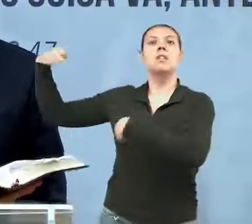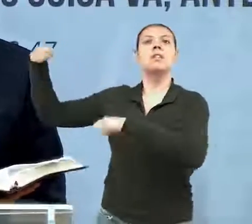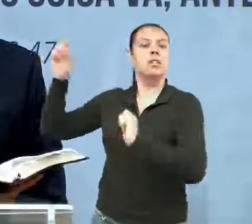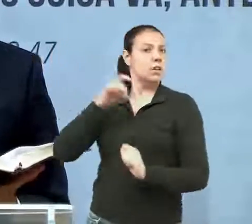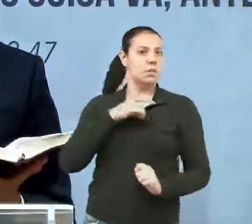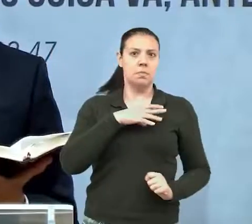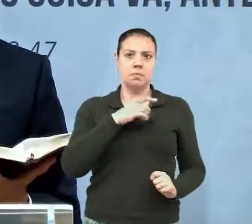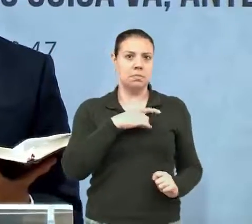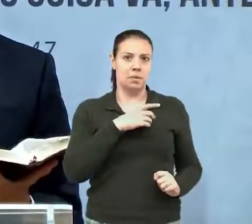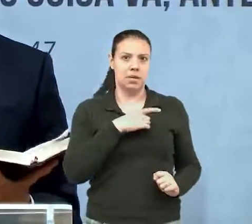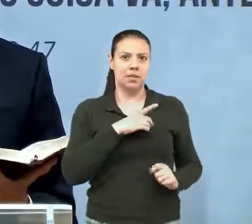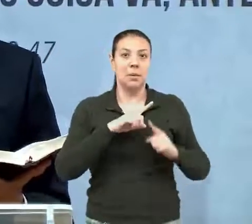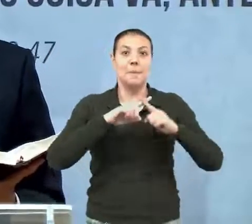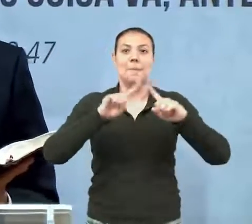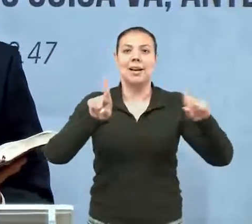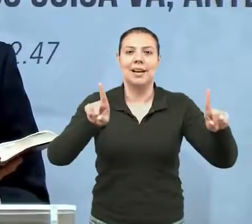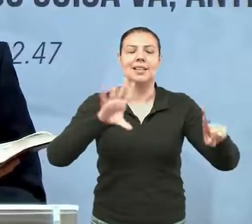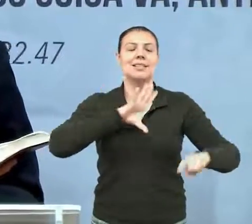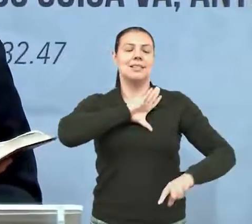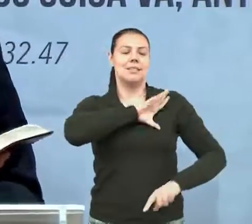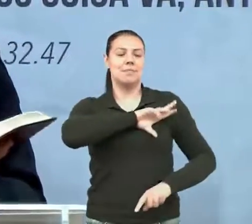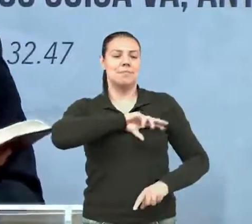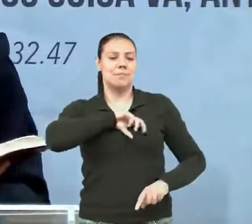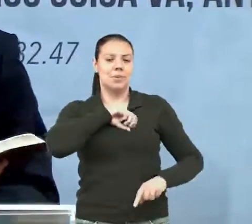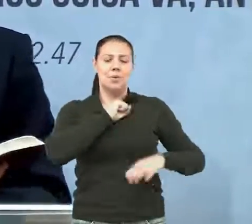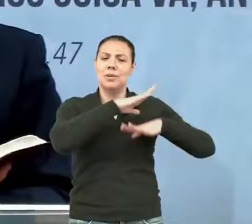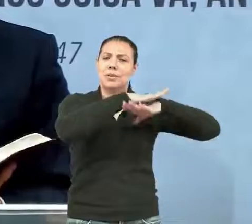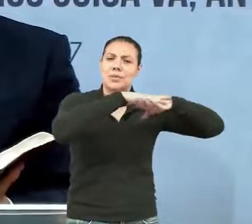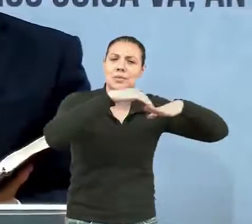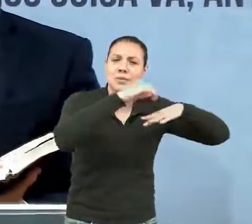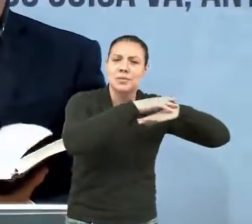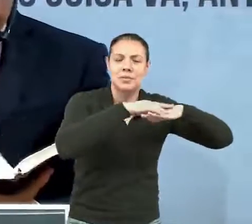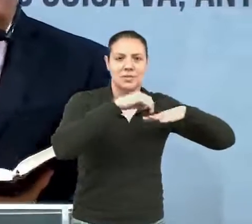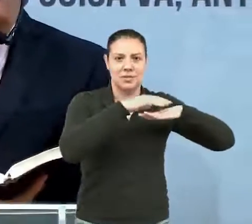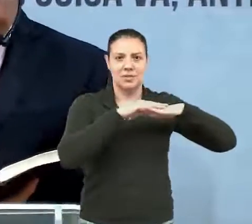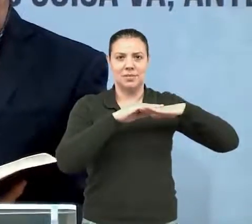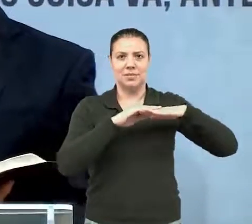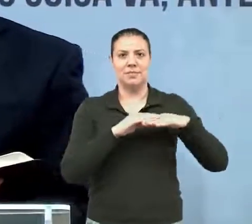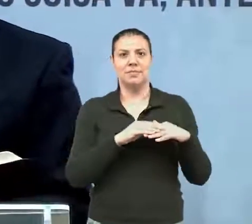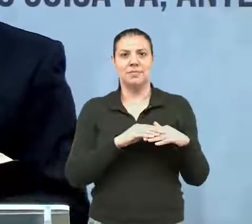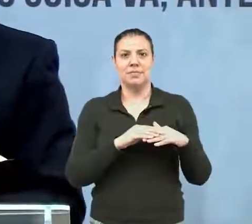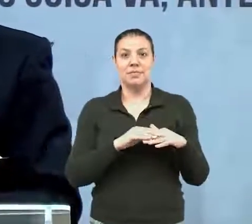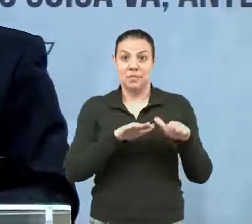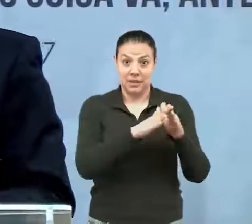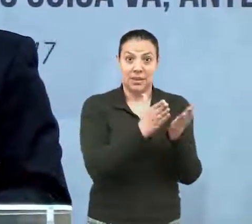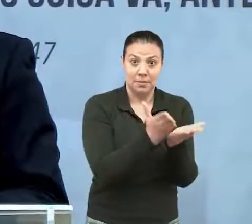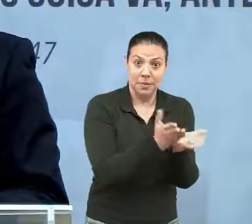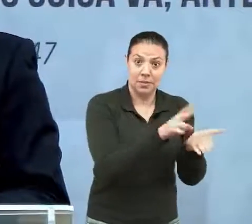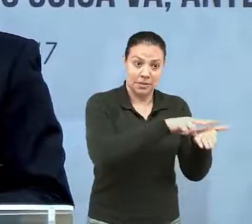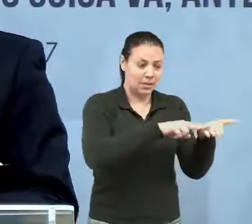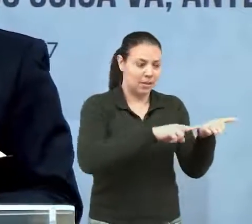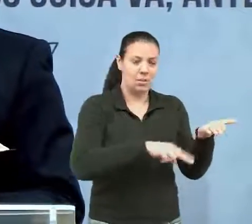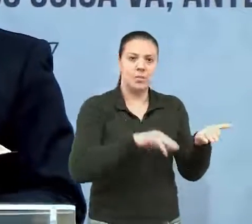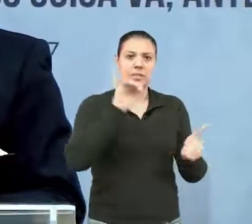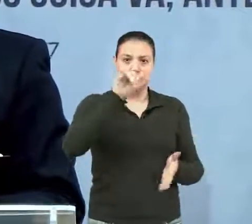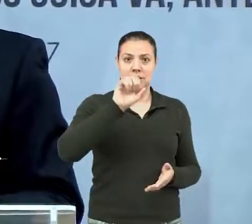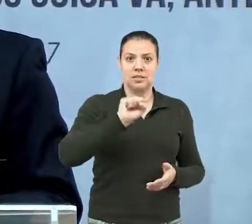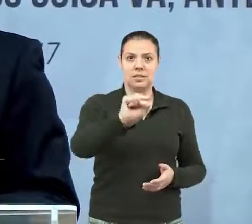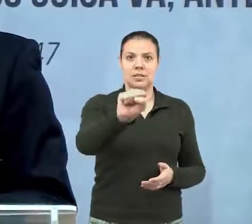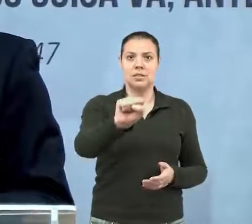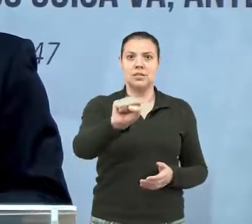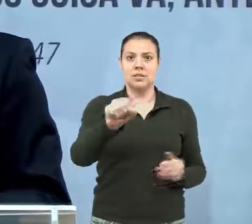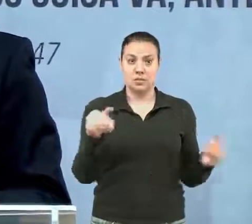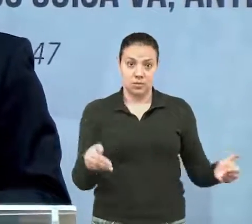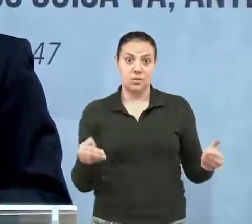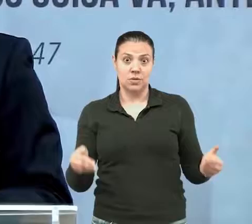amor e de moderação. Esse texto que nós acabamos de ler, no profeta